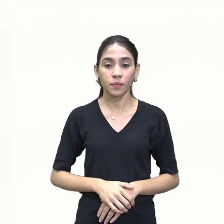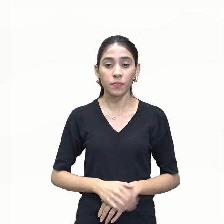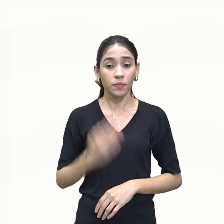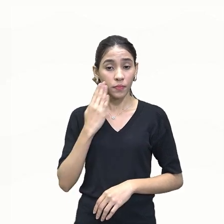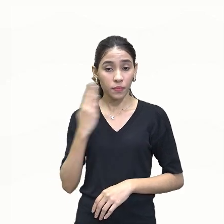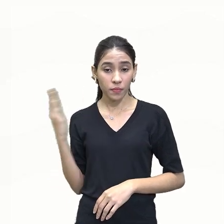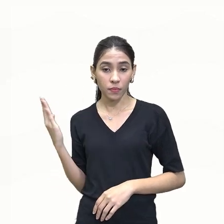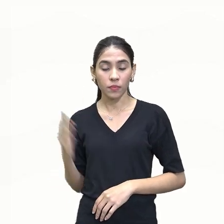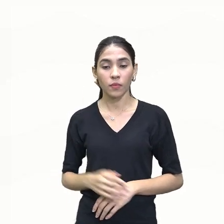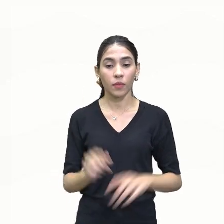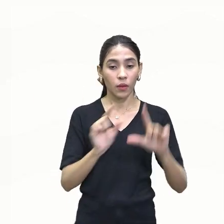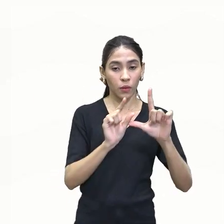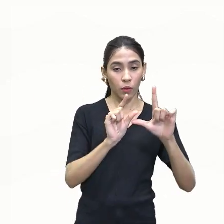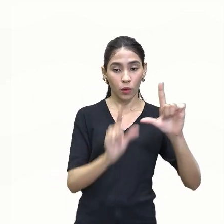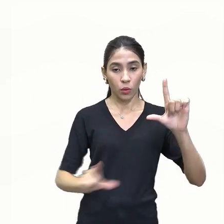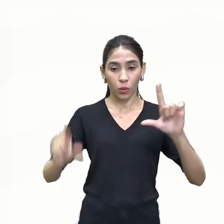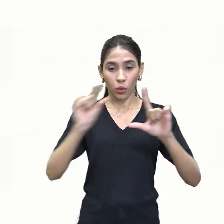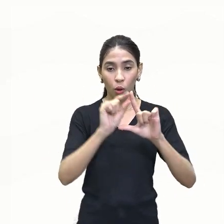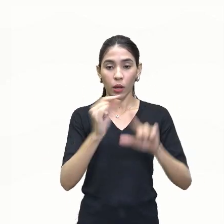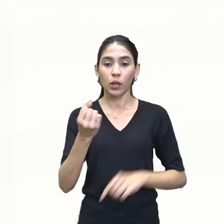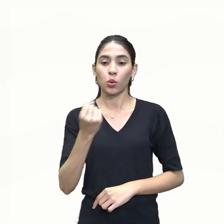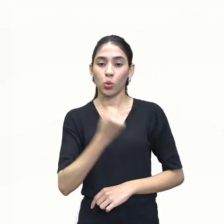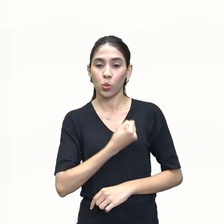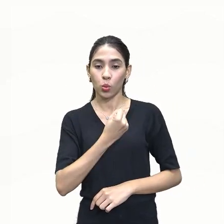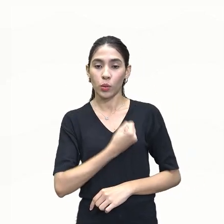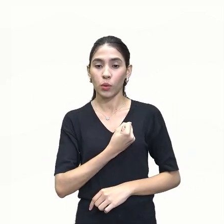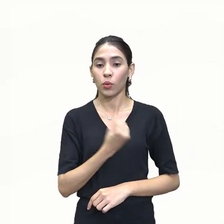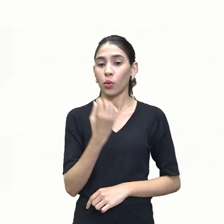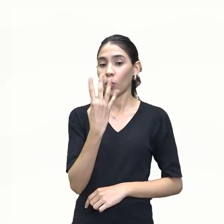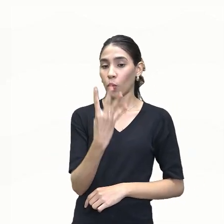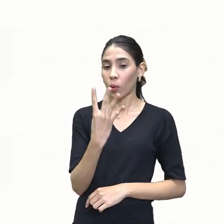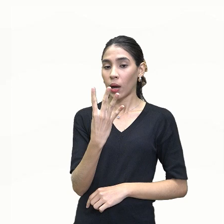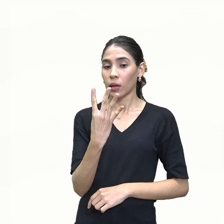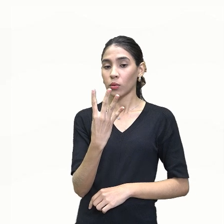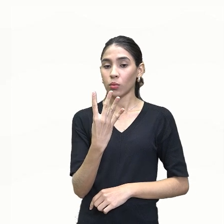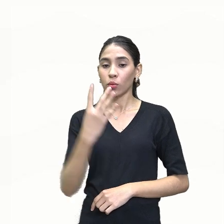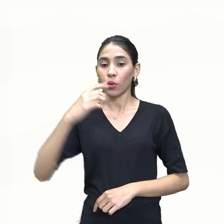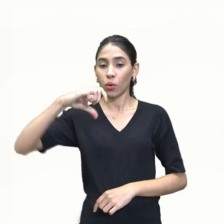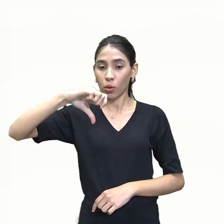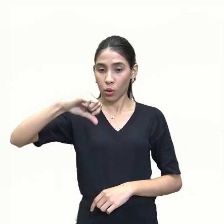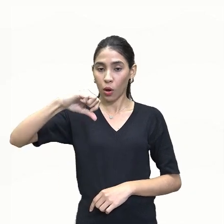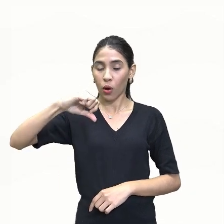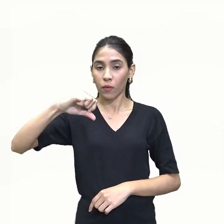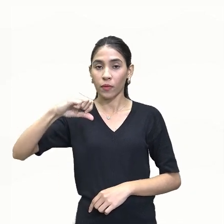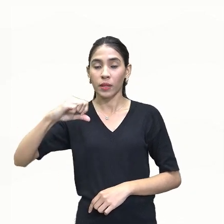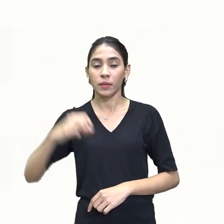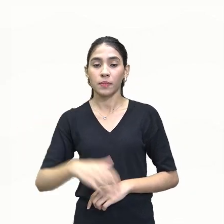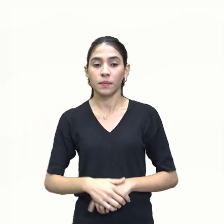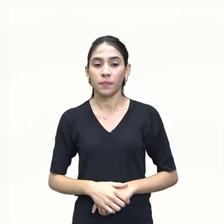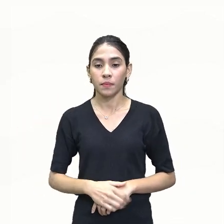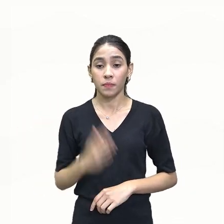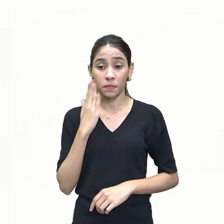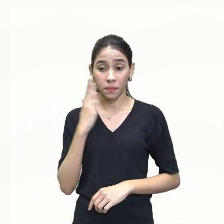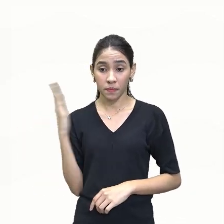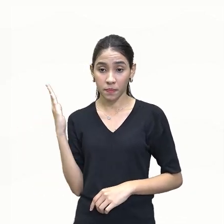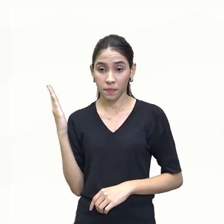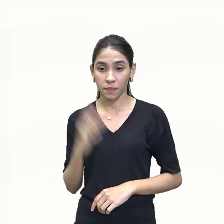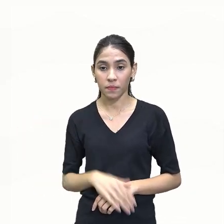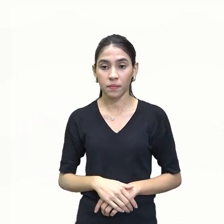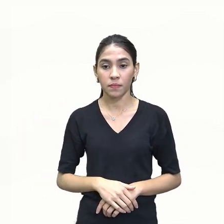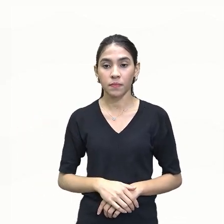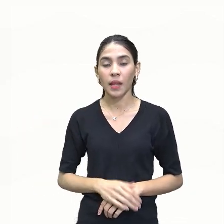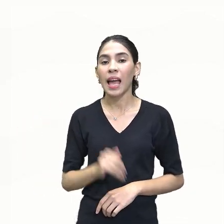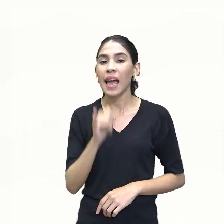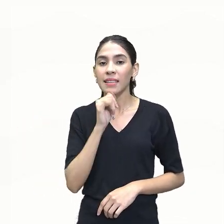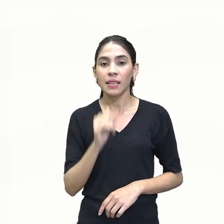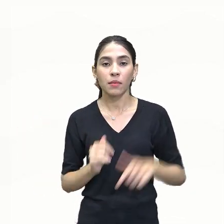de 49 na base 7 é quanto? Ou seja, 7